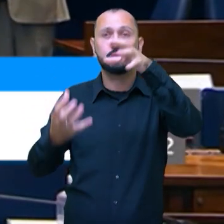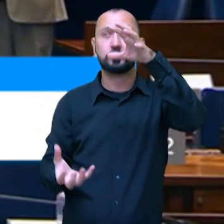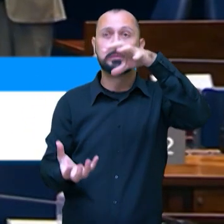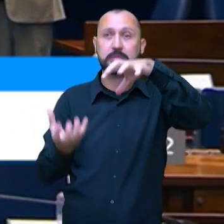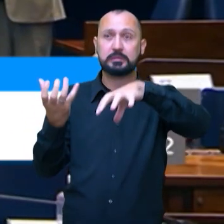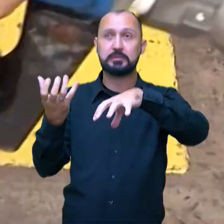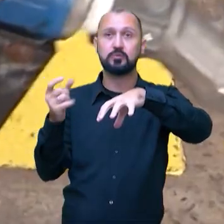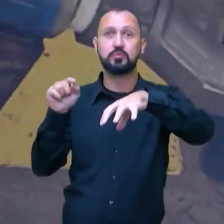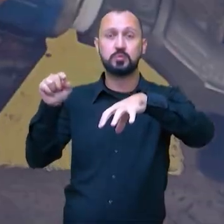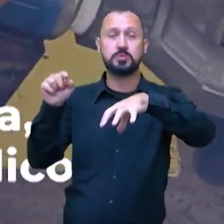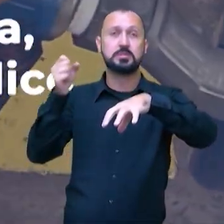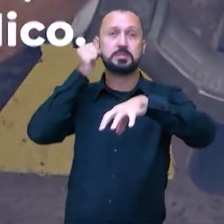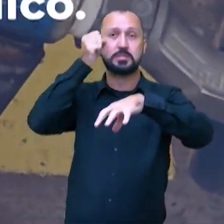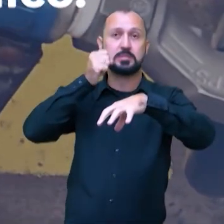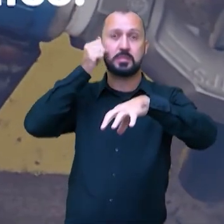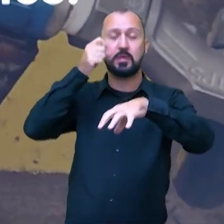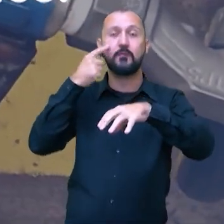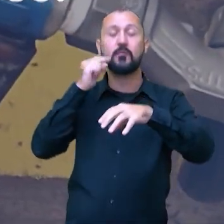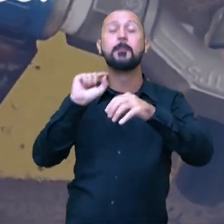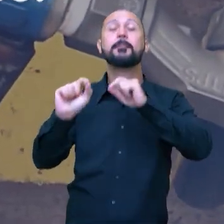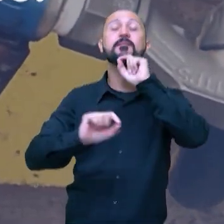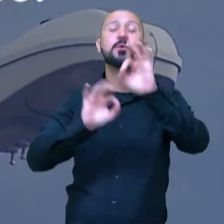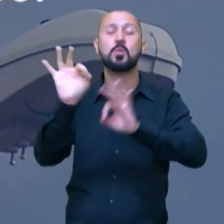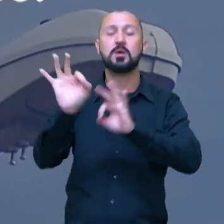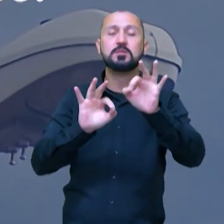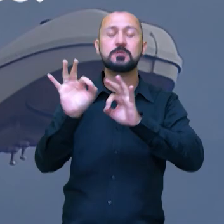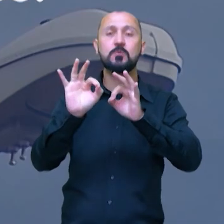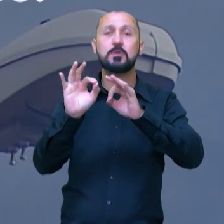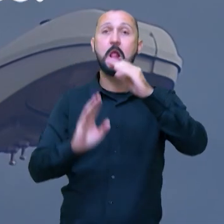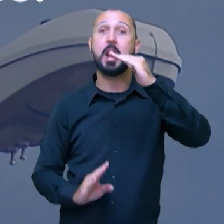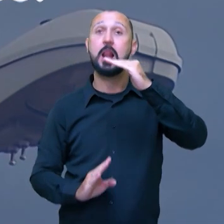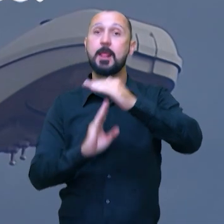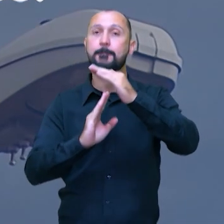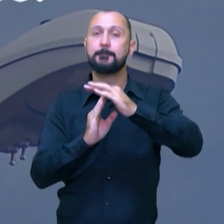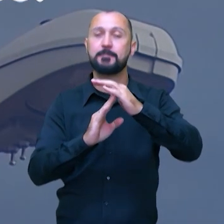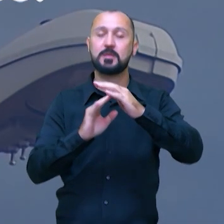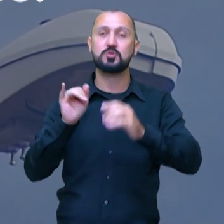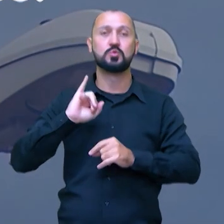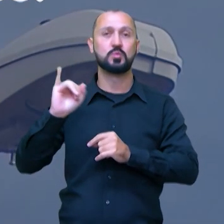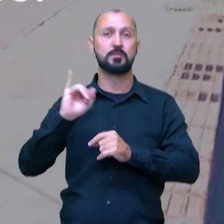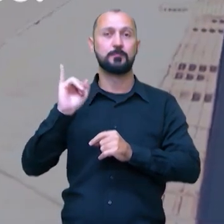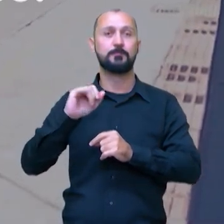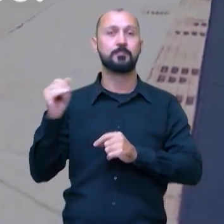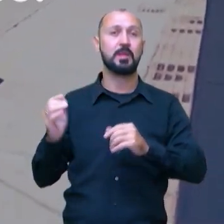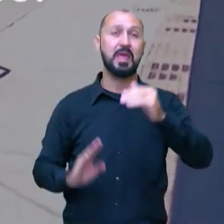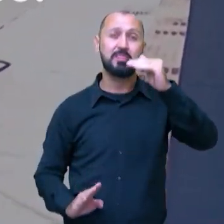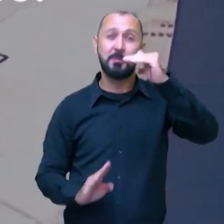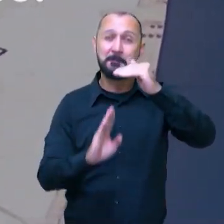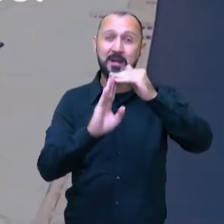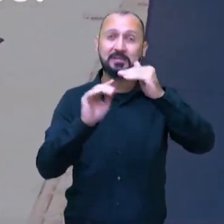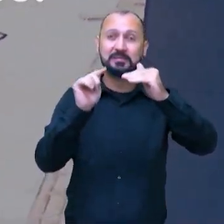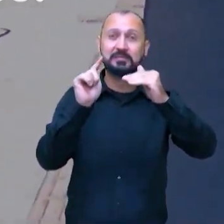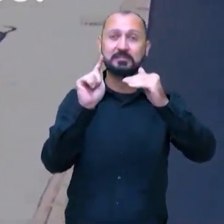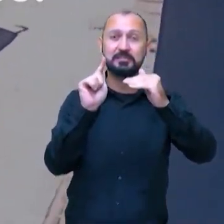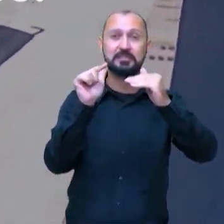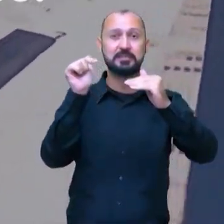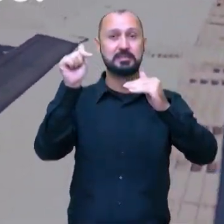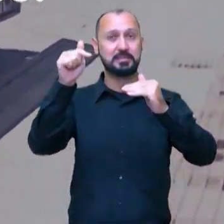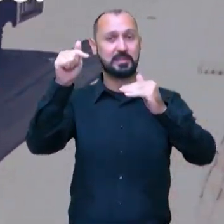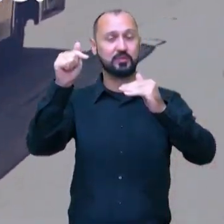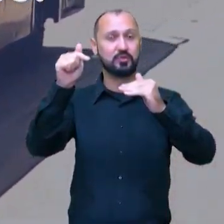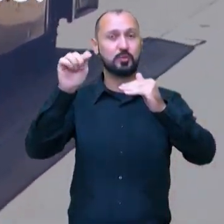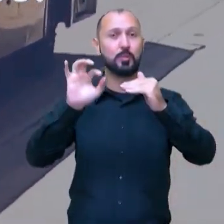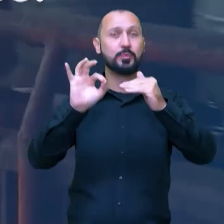Senado Federal. O objetivo é limitar o imposto, o mais importante dos estados, a 17% para